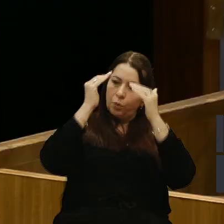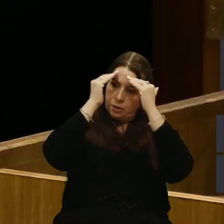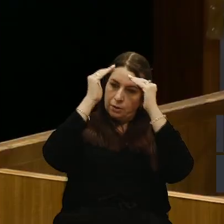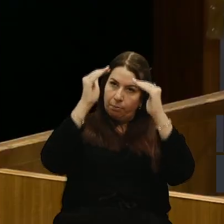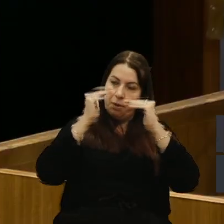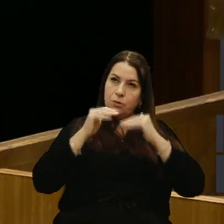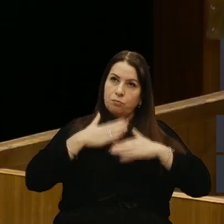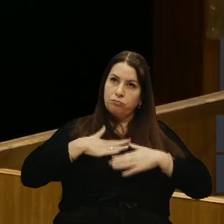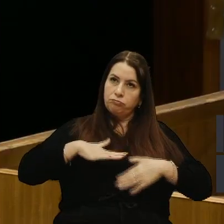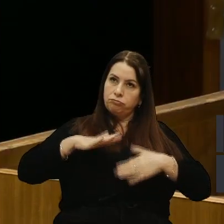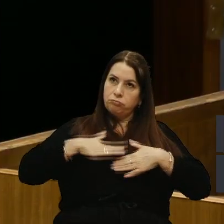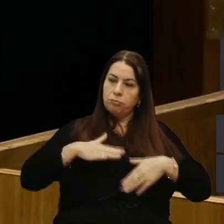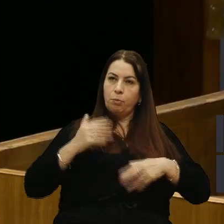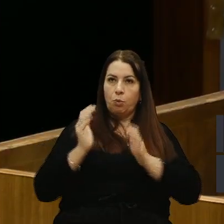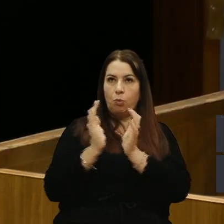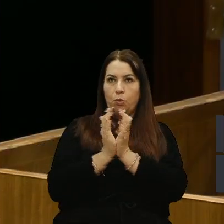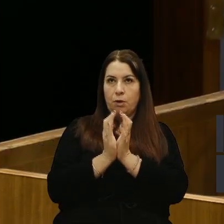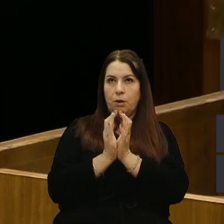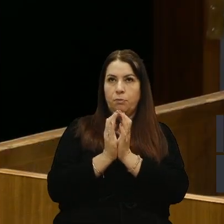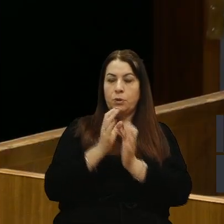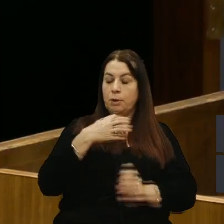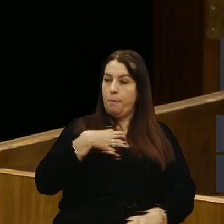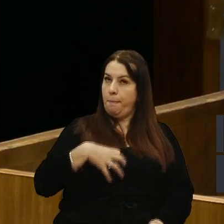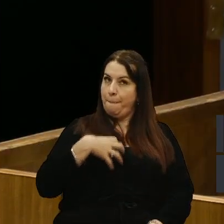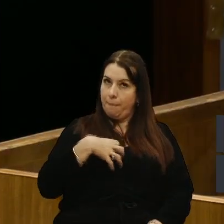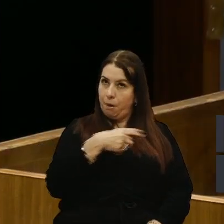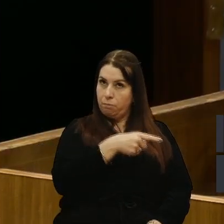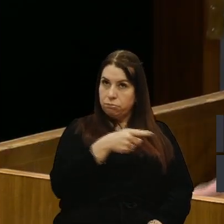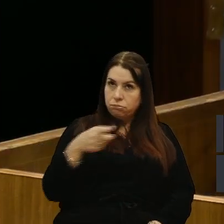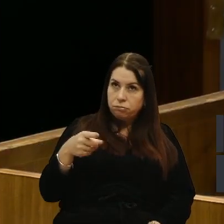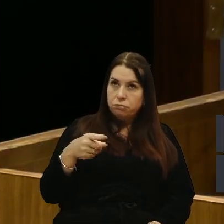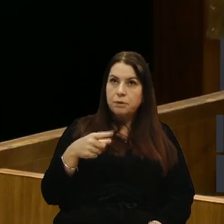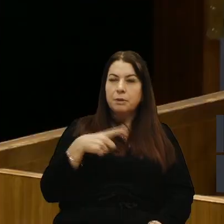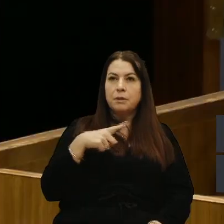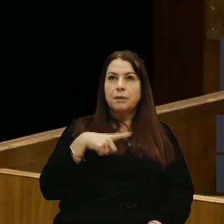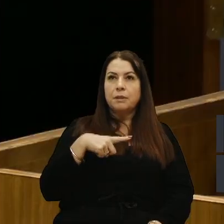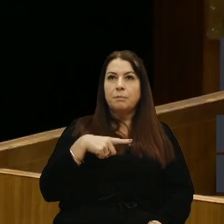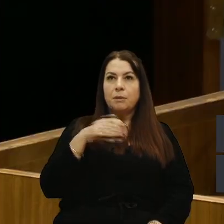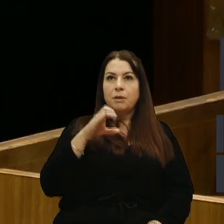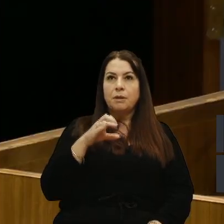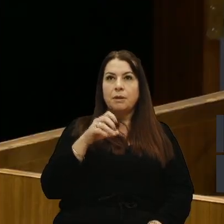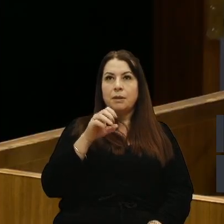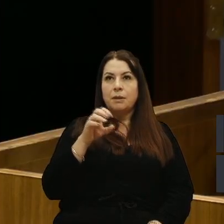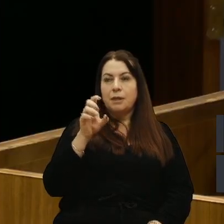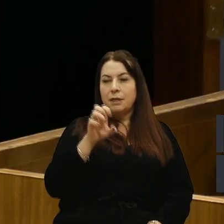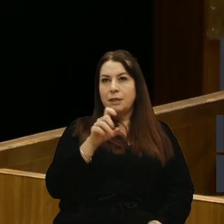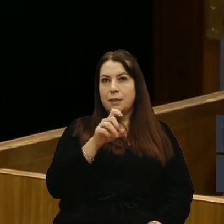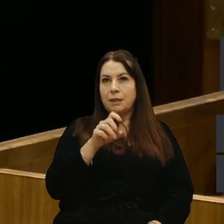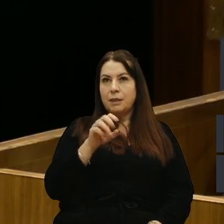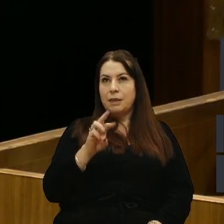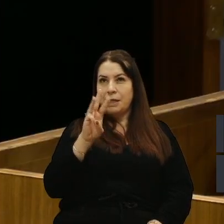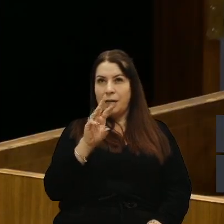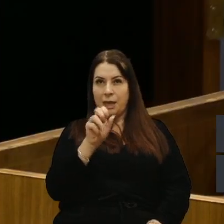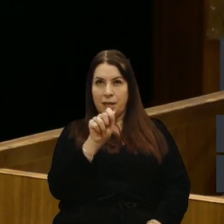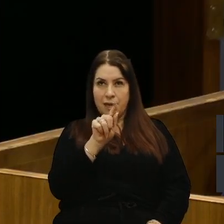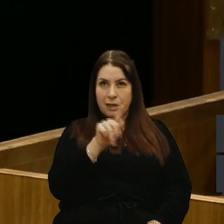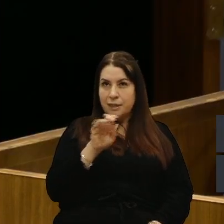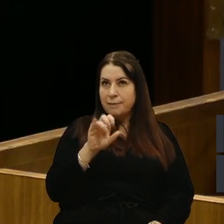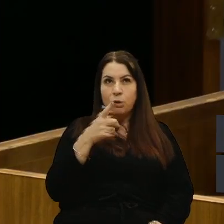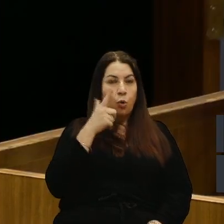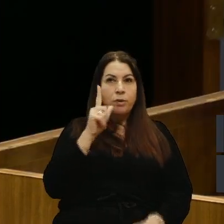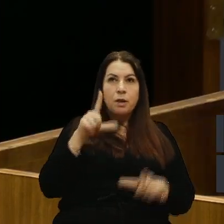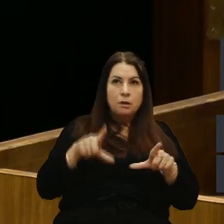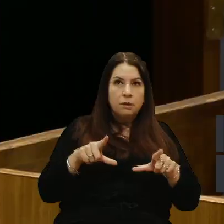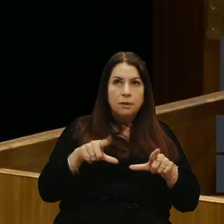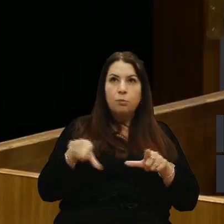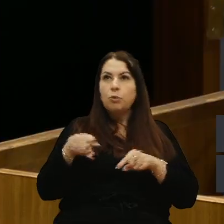e tranquilidade com os meus colegas que estão brabos. Inclusive, tem até Waze agora, para quem não se localiza bem na cidade. Pode